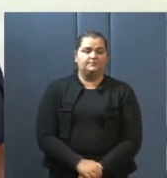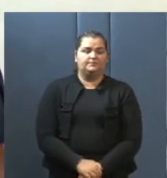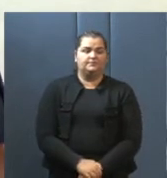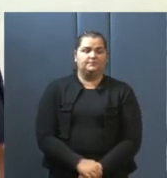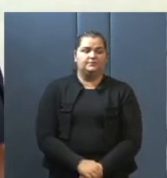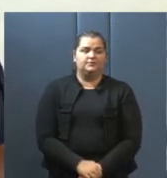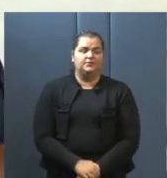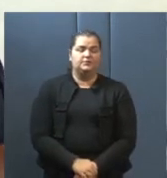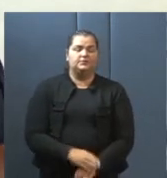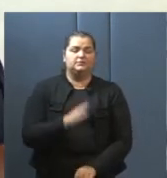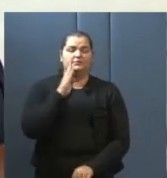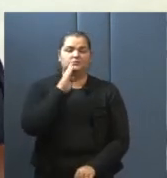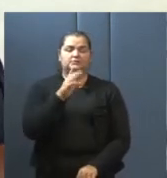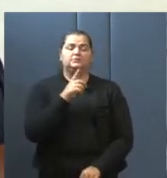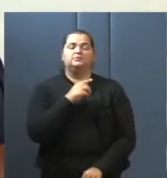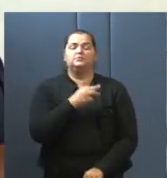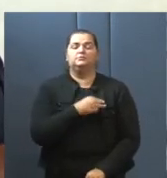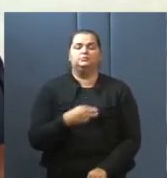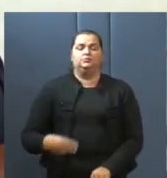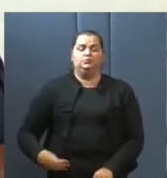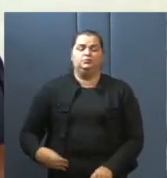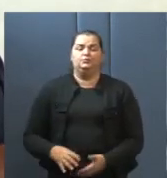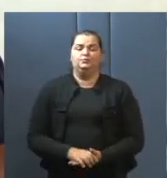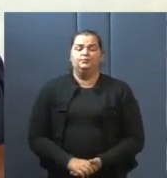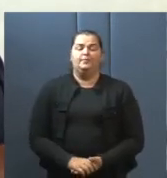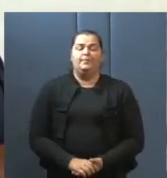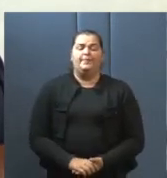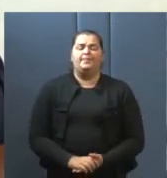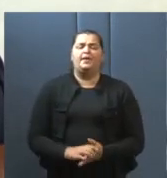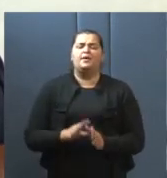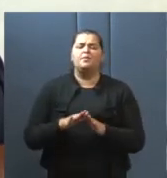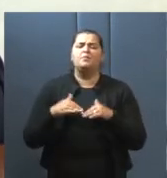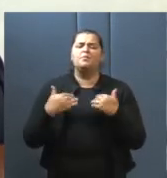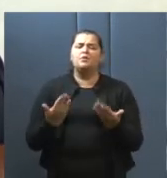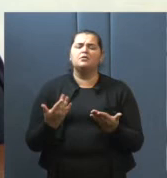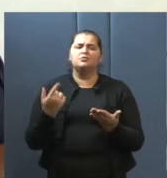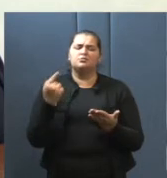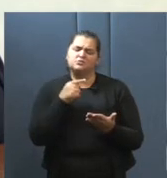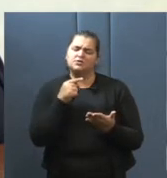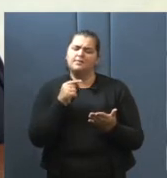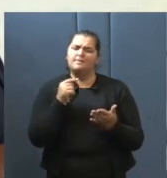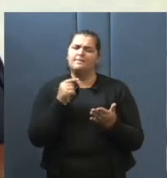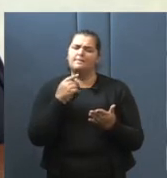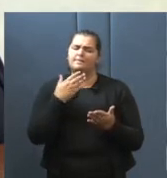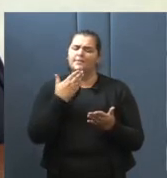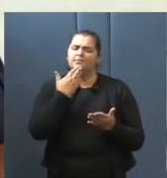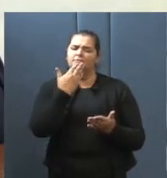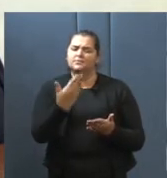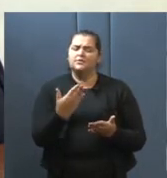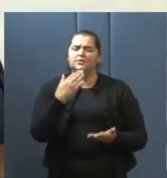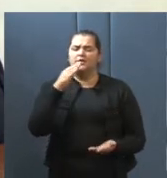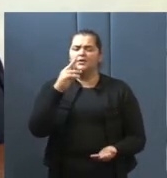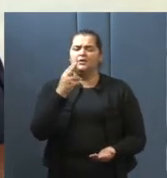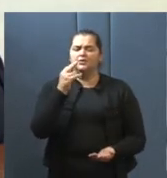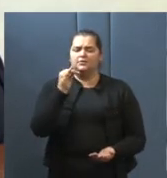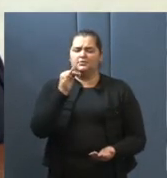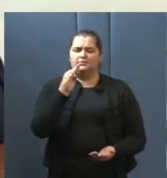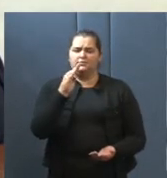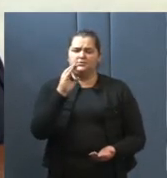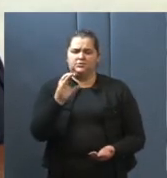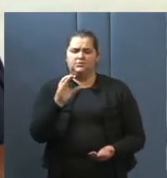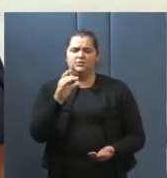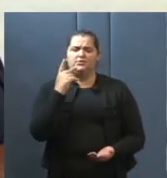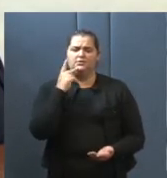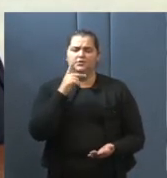dirigida ao ministro Caio Renault. Quando o senhor mencionou o HIPC, o Heavily Indebted